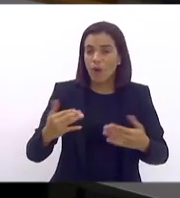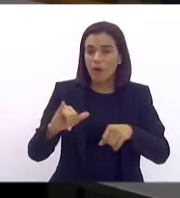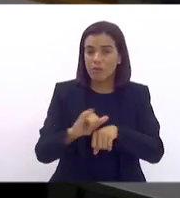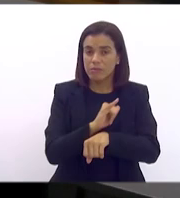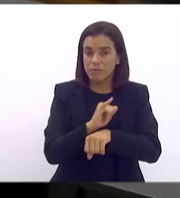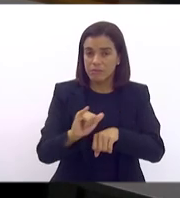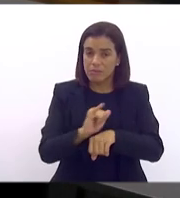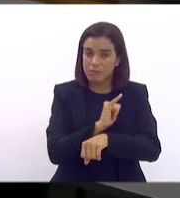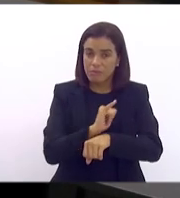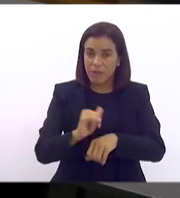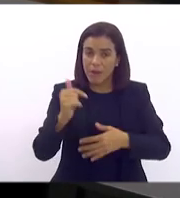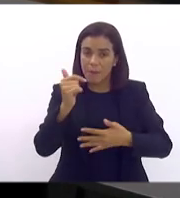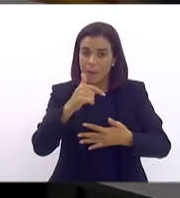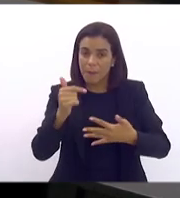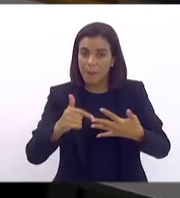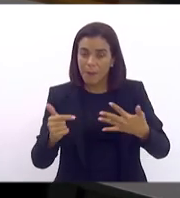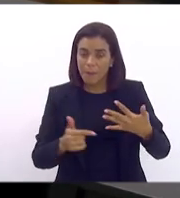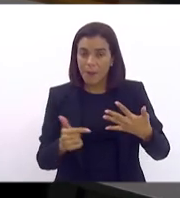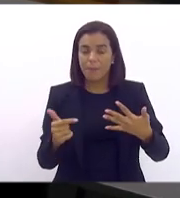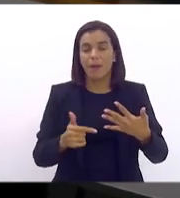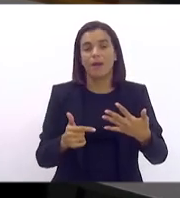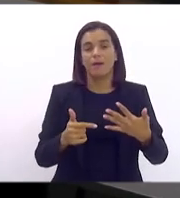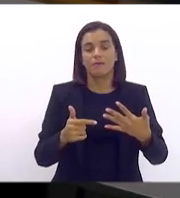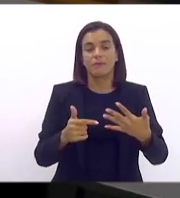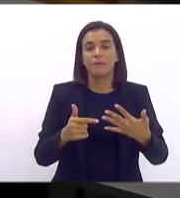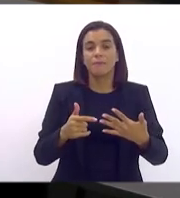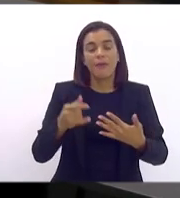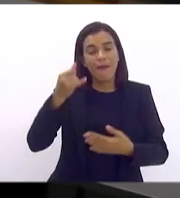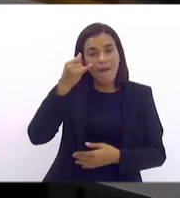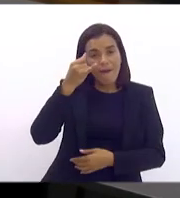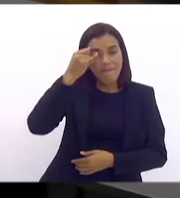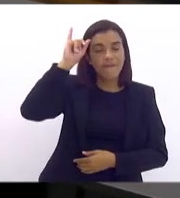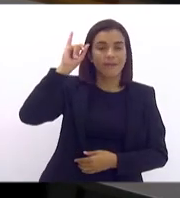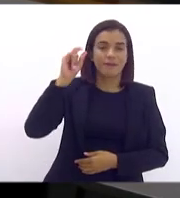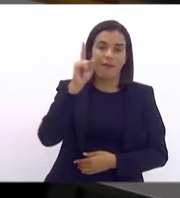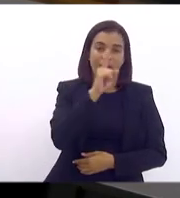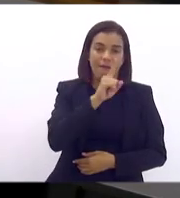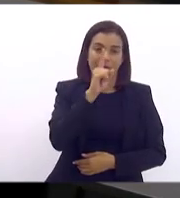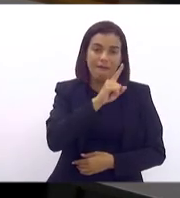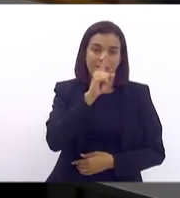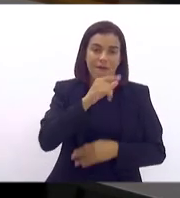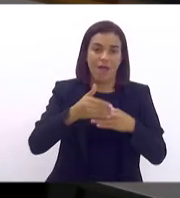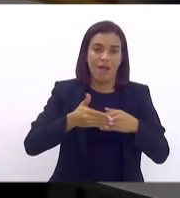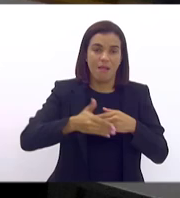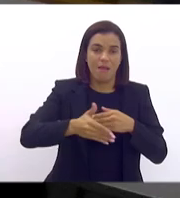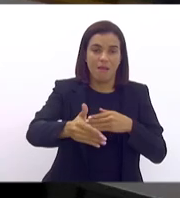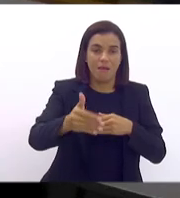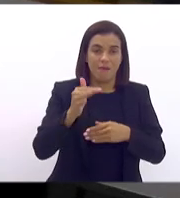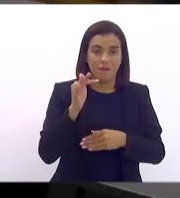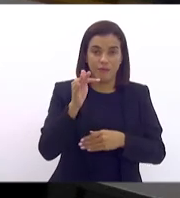que eles irão tomar para que falhas não mais ocorram. Não, deixa então,